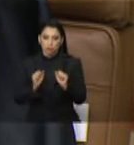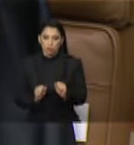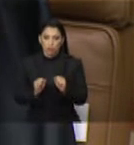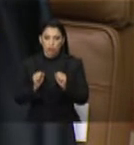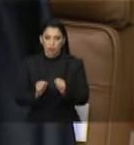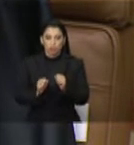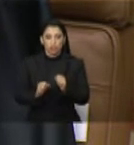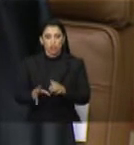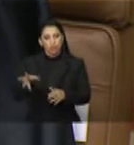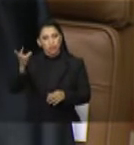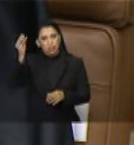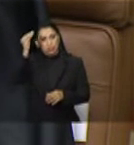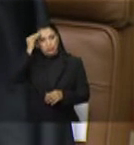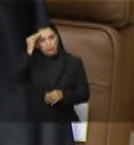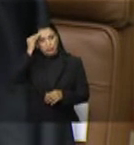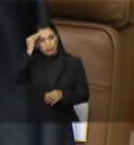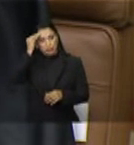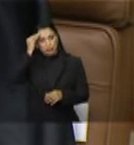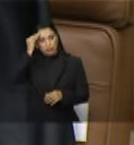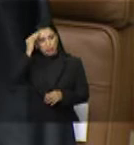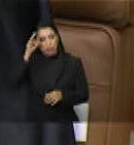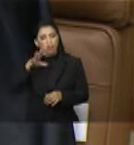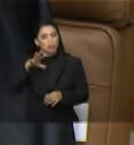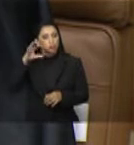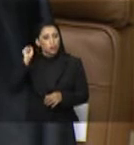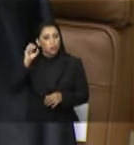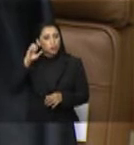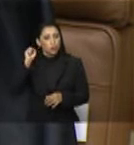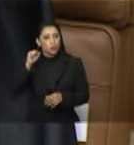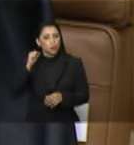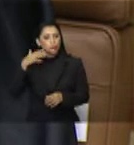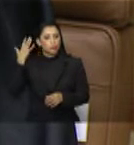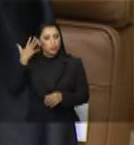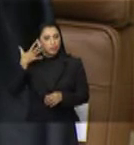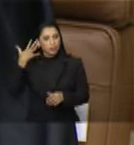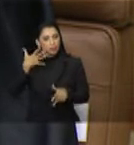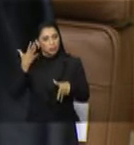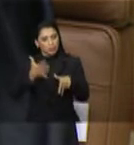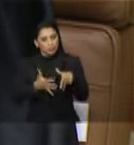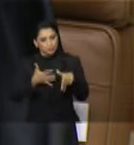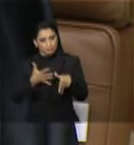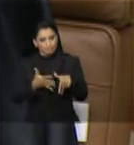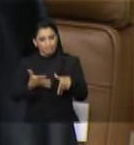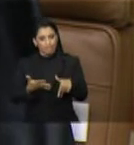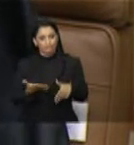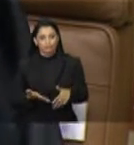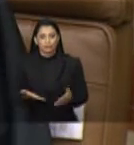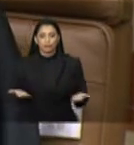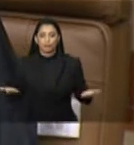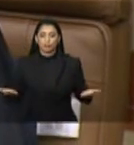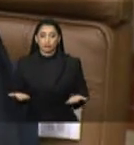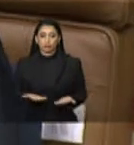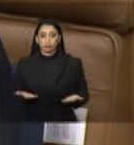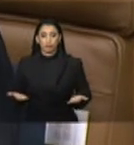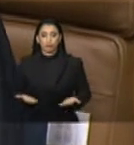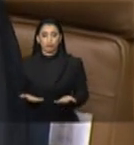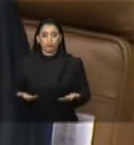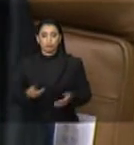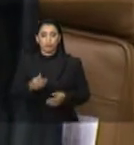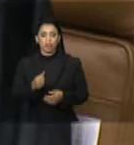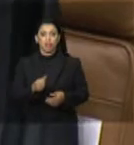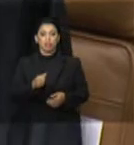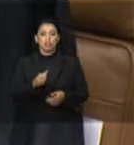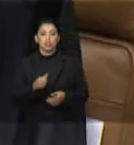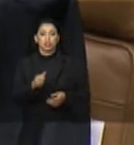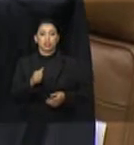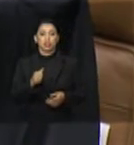audir as contribuições sempre oportunas das respectivas sustentações orais nesta ação